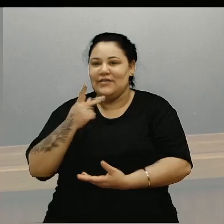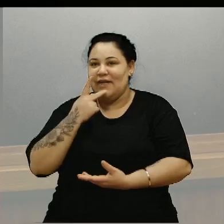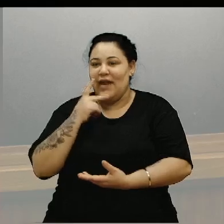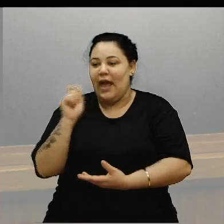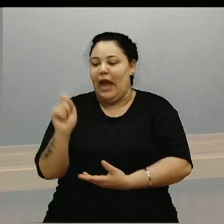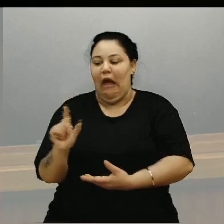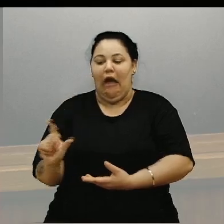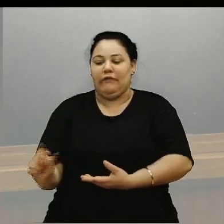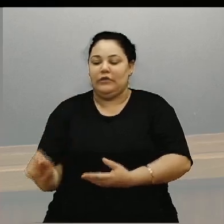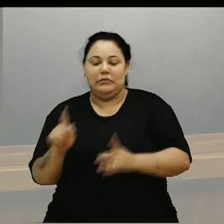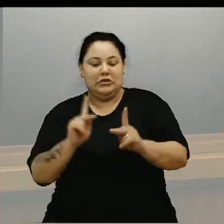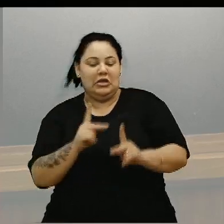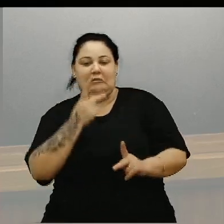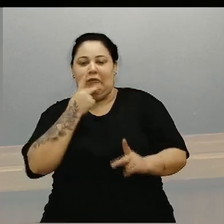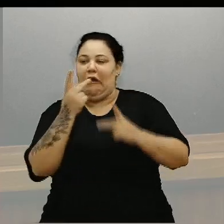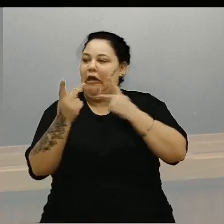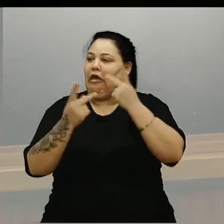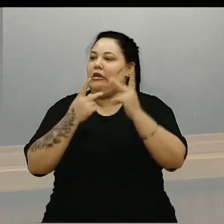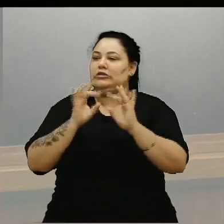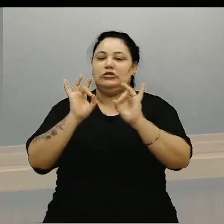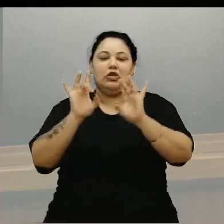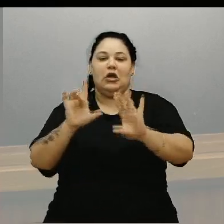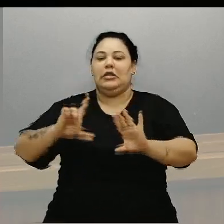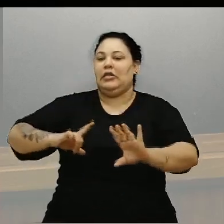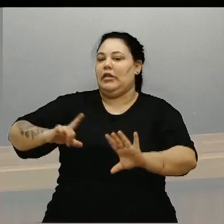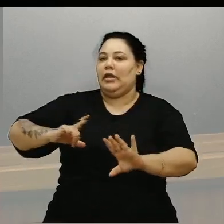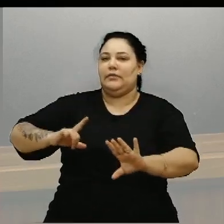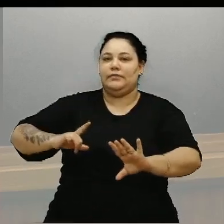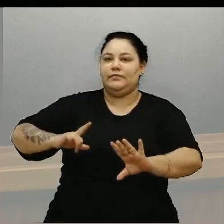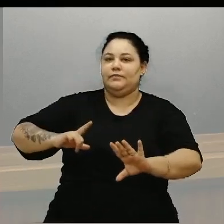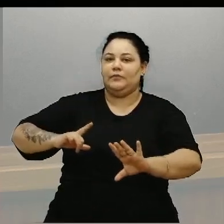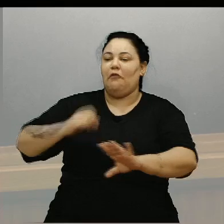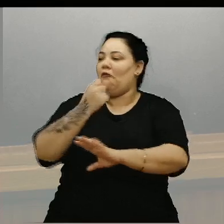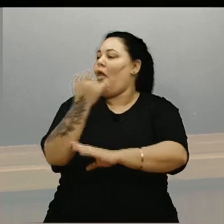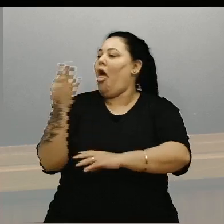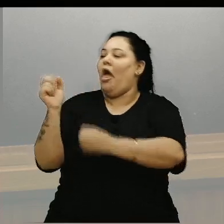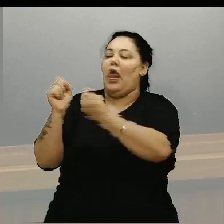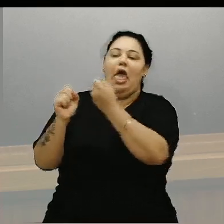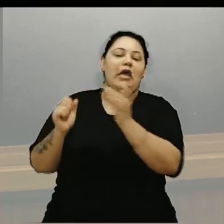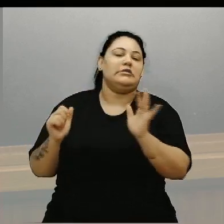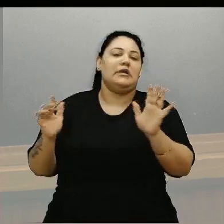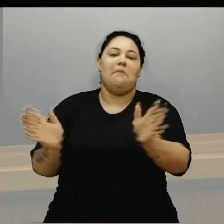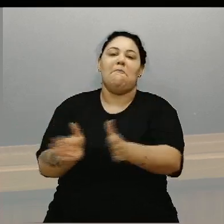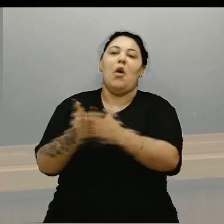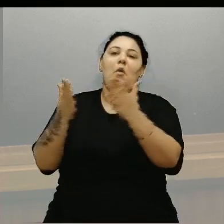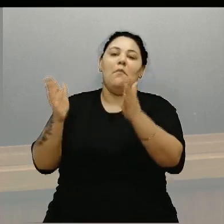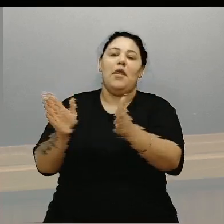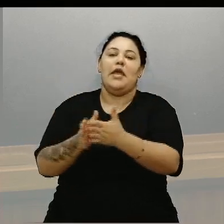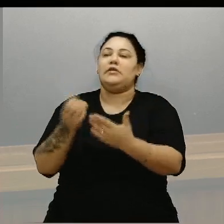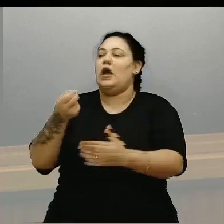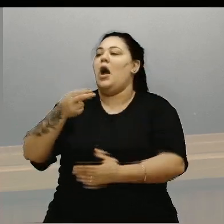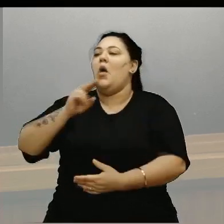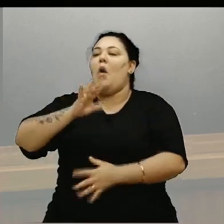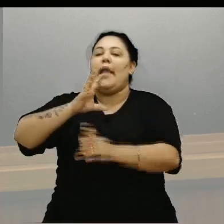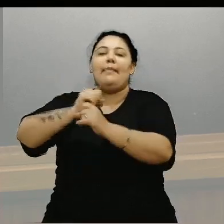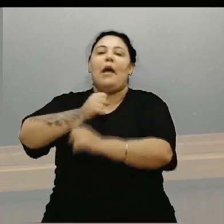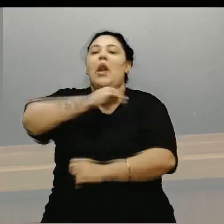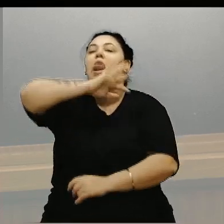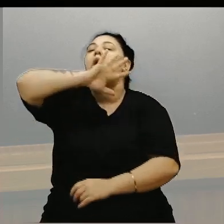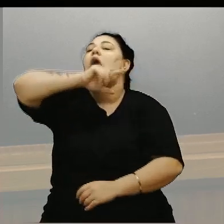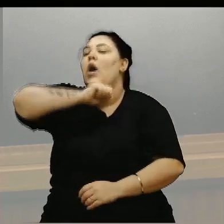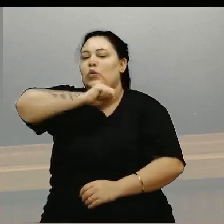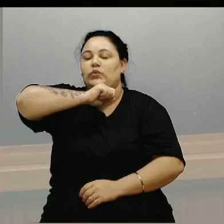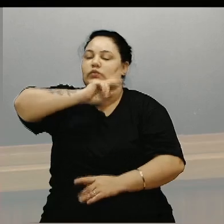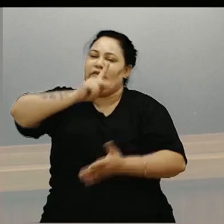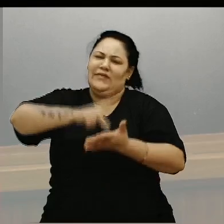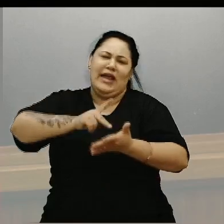as pessoas têm a tendência de achar que lá só tem floresta, pobreza ou leão. Então, tem